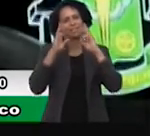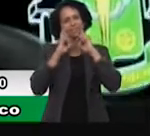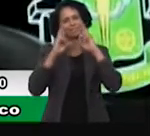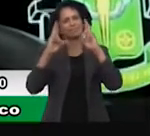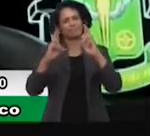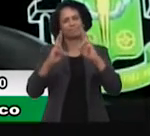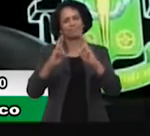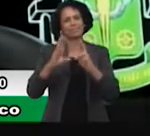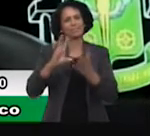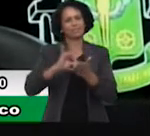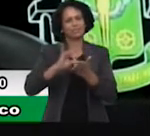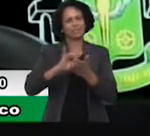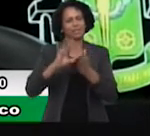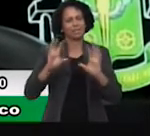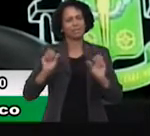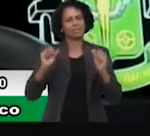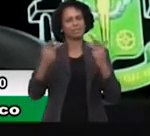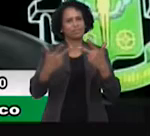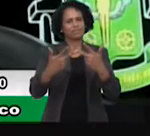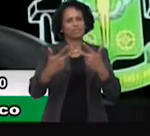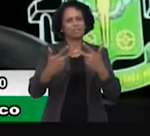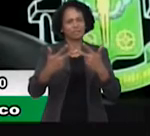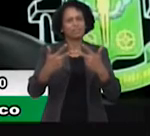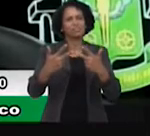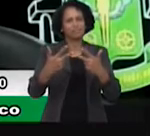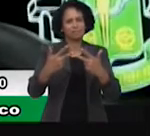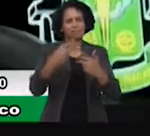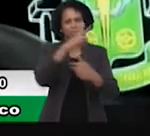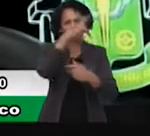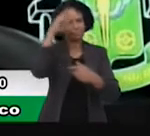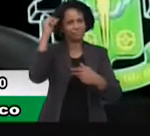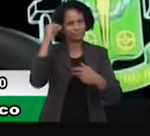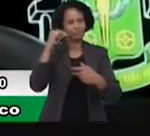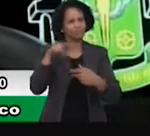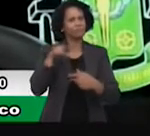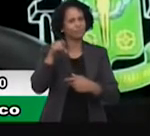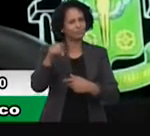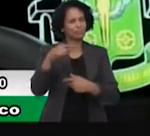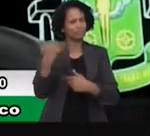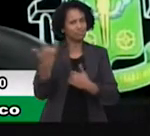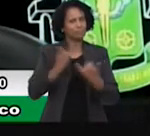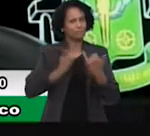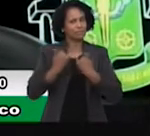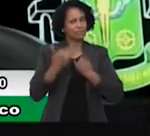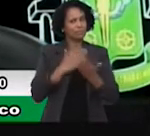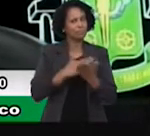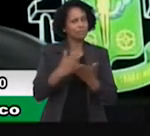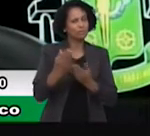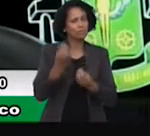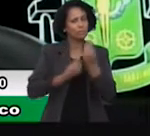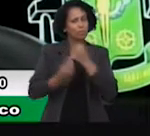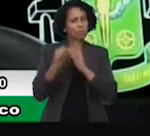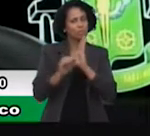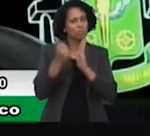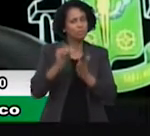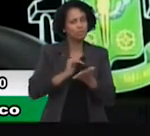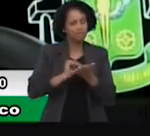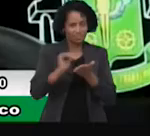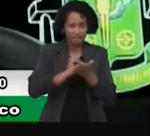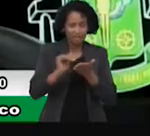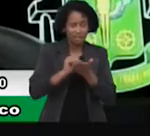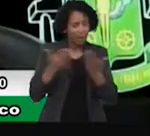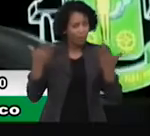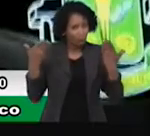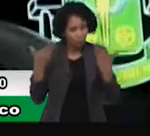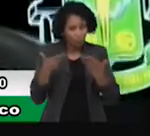respeito da Câmara Municipal que tem por Vossa Excelência, que nem Vossa Excelência disse, que começou aqui nesta casa como primeiro secretário e